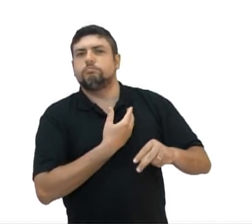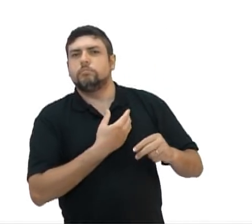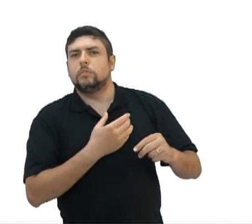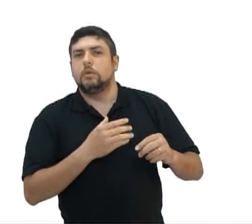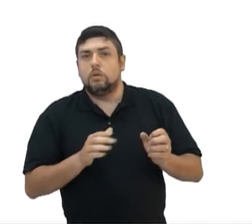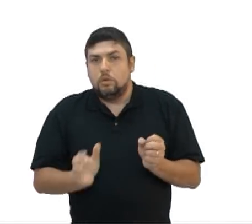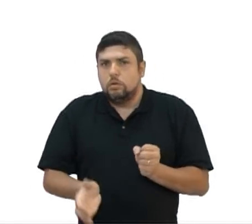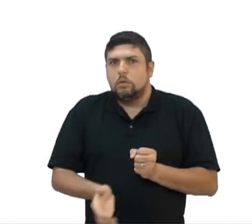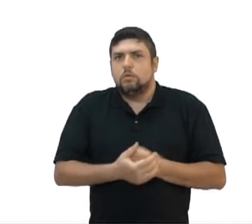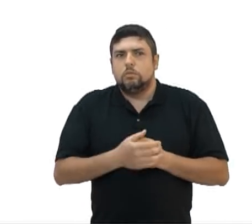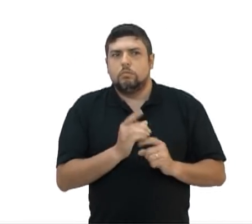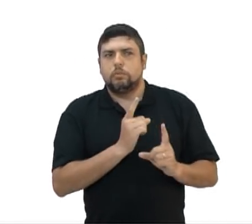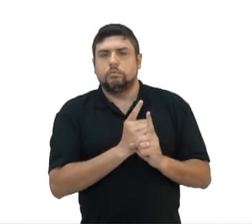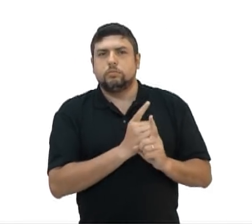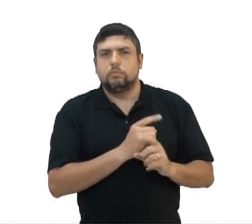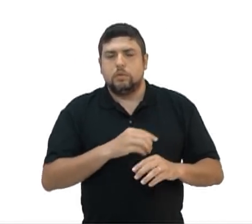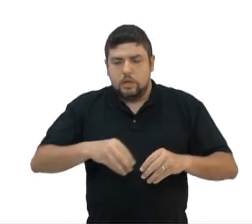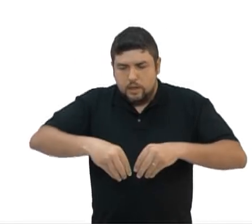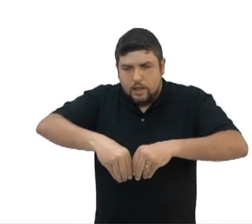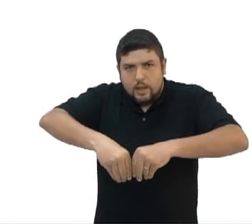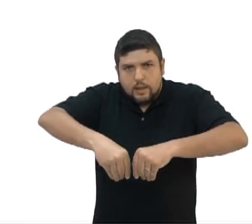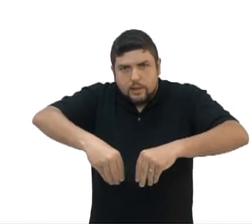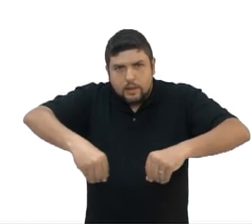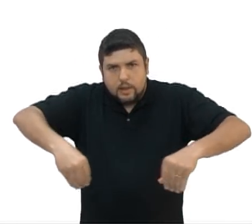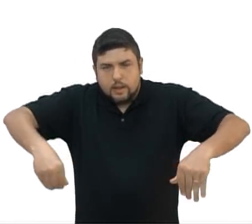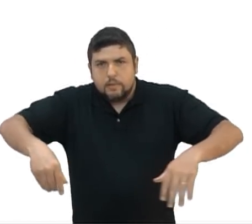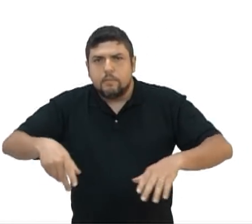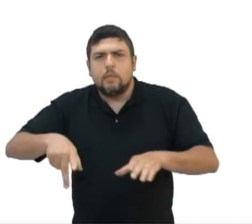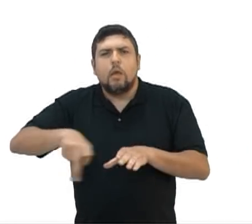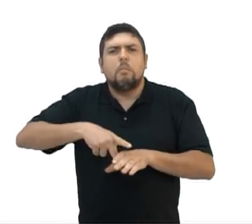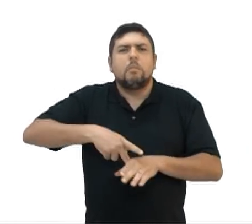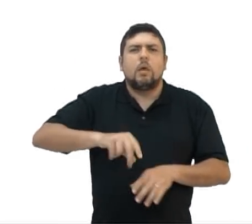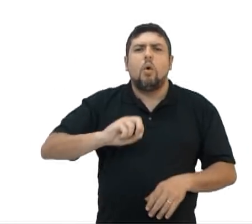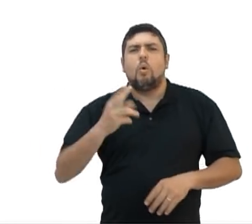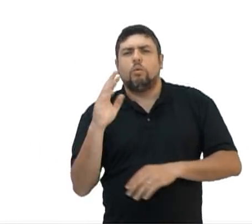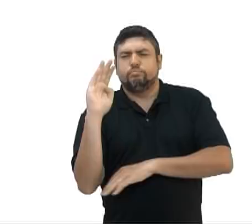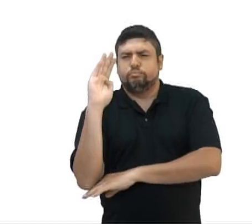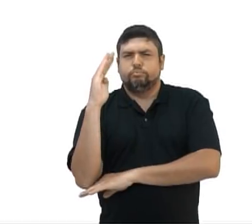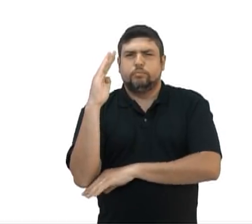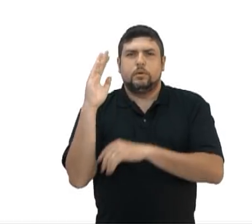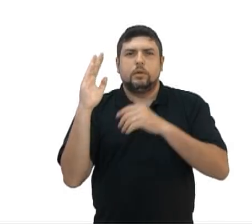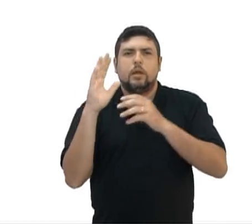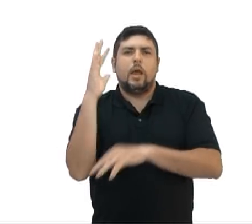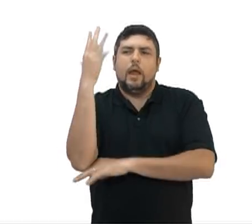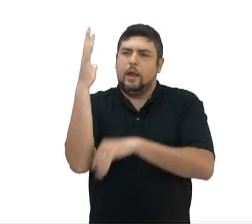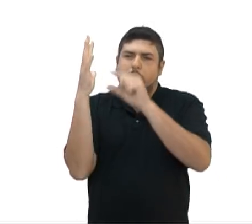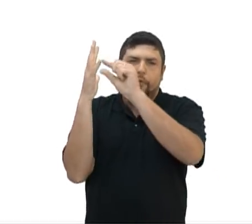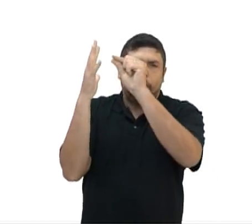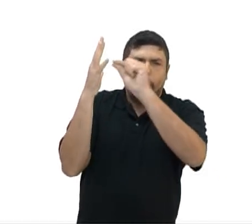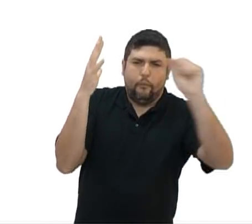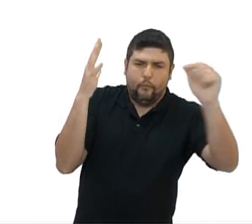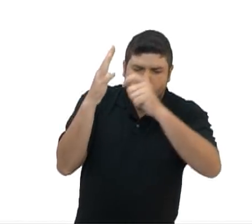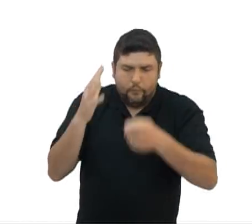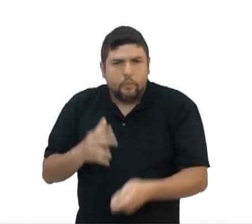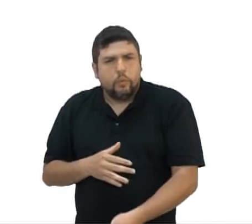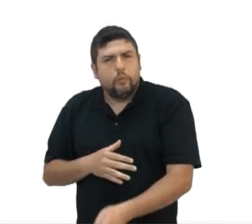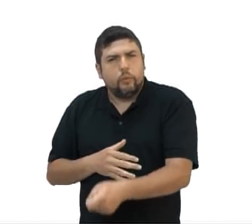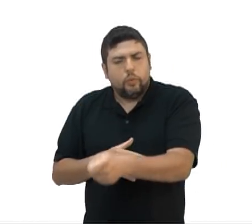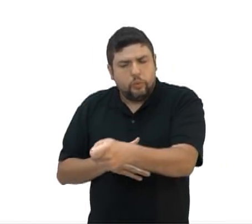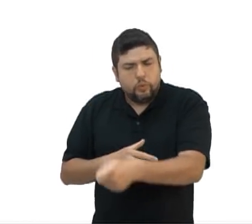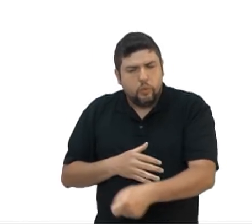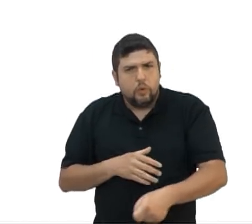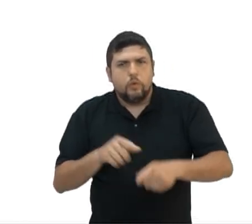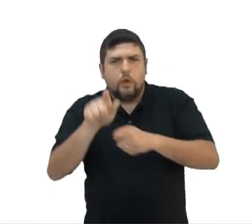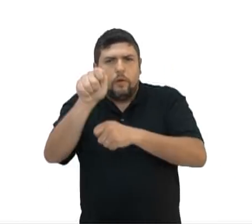escondida, um desenhava um arco na areia, com o pé, enfim, com graveto, e o outro desenhava a outra metade do